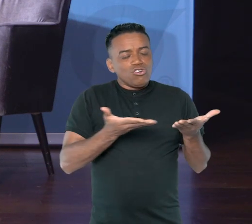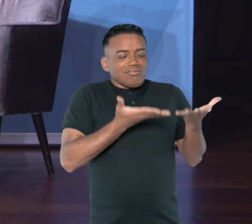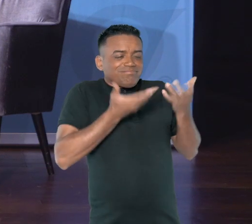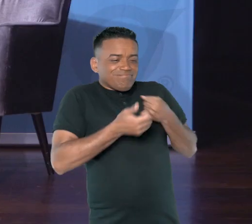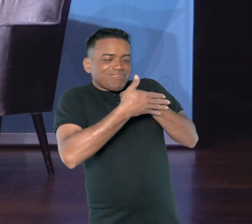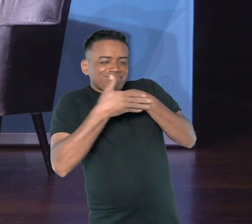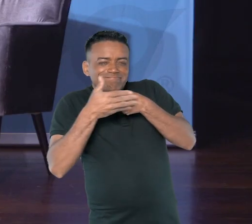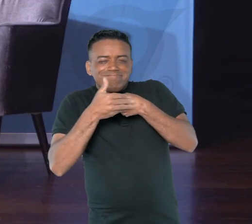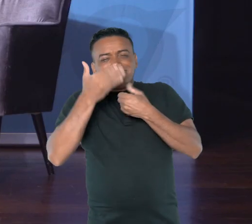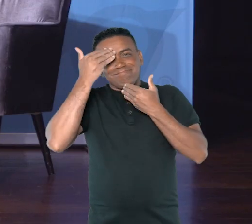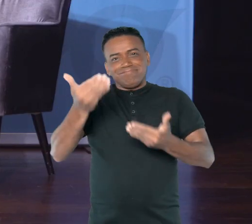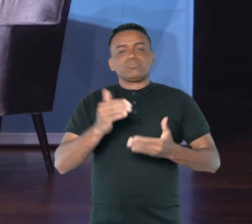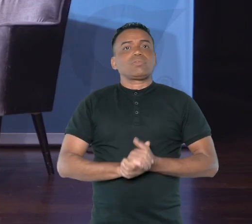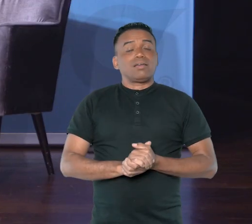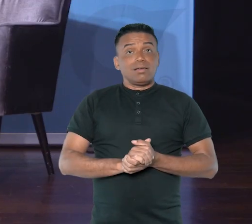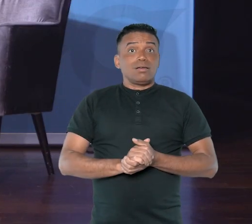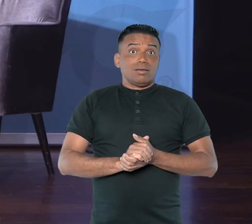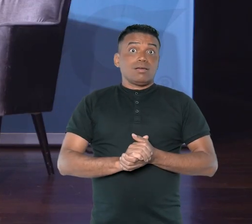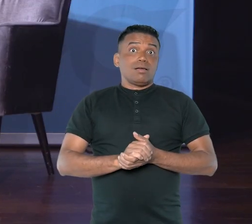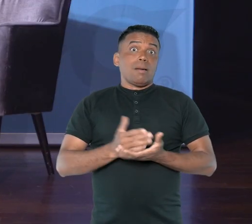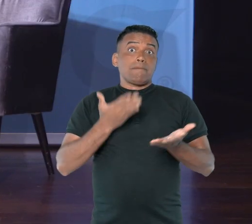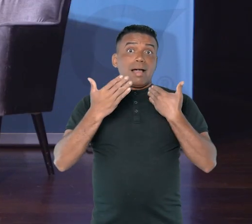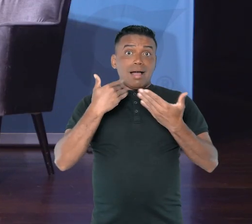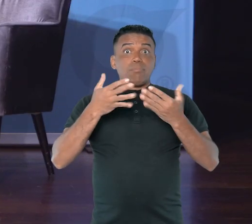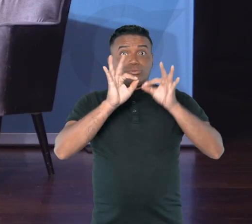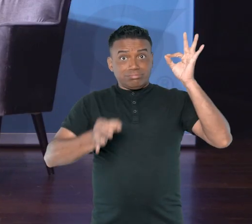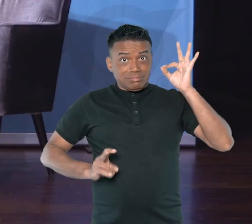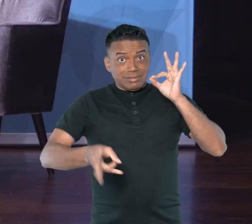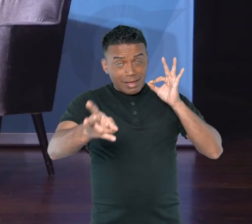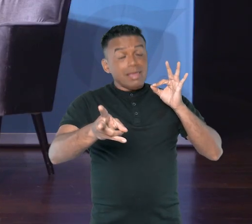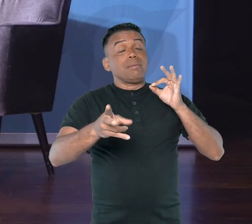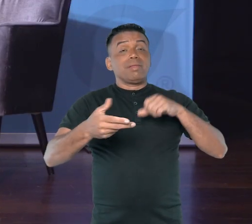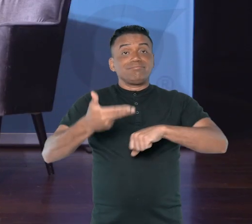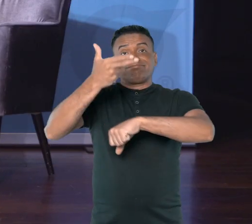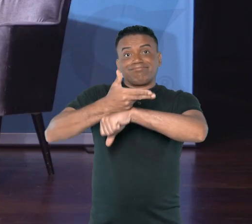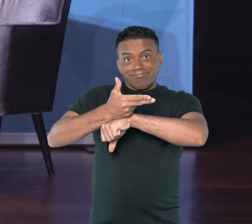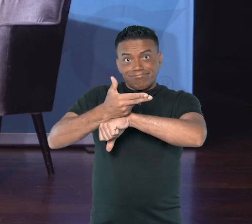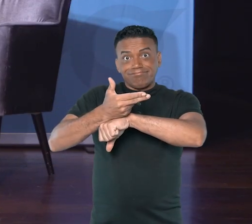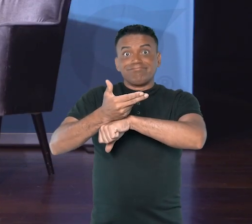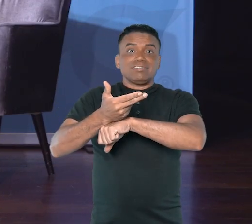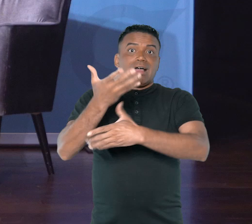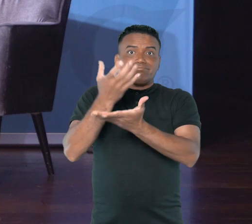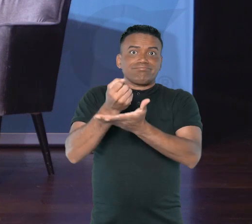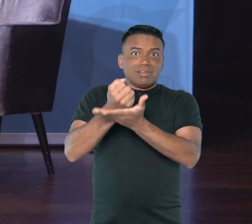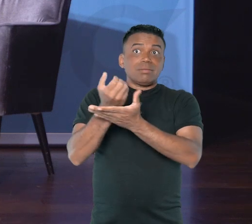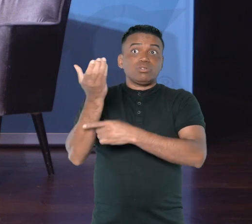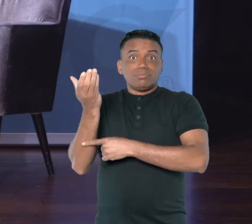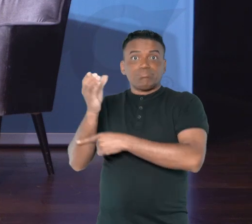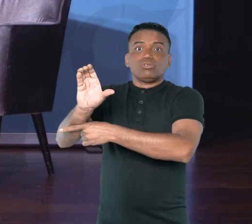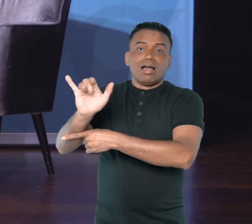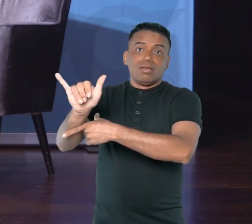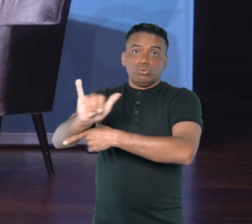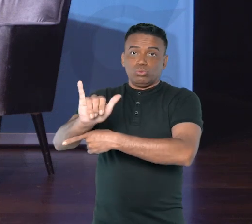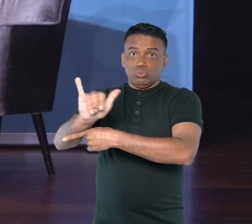Sempre um Papo está sendo gravado, ele vai ir para o canal do YouTube depois, então, desde já eu peço a autorização